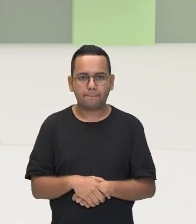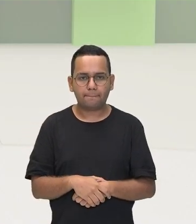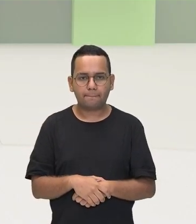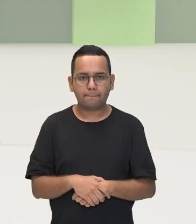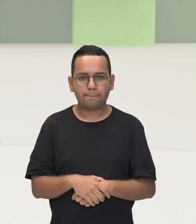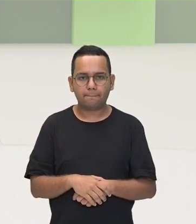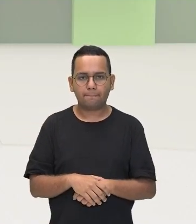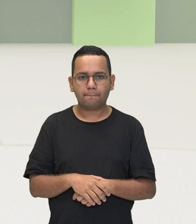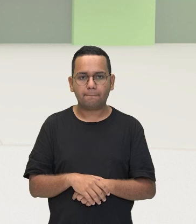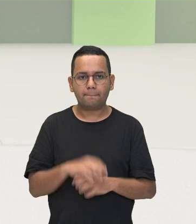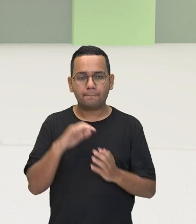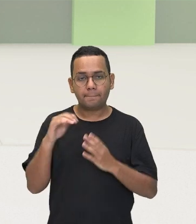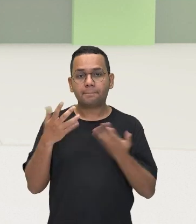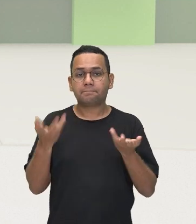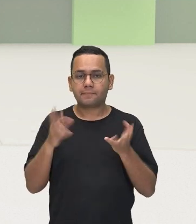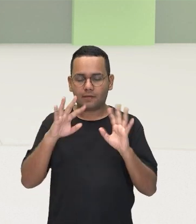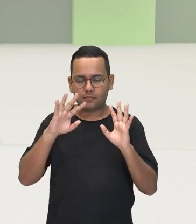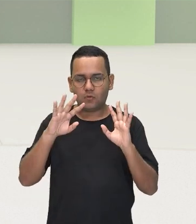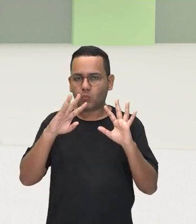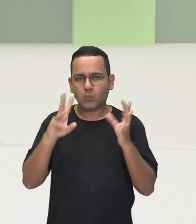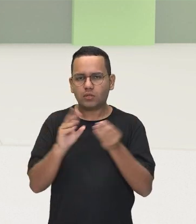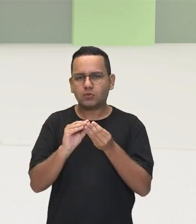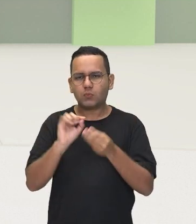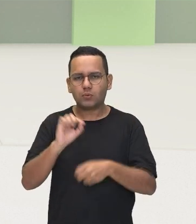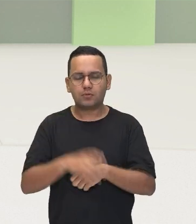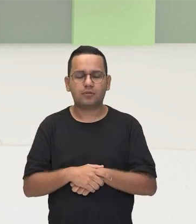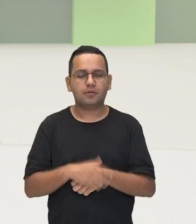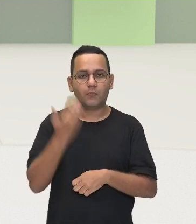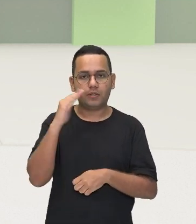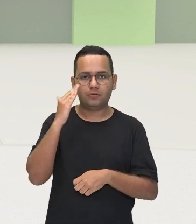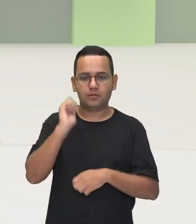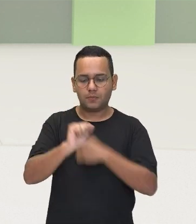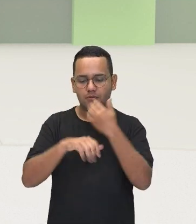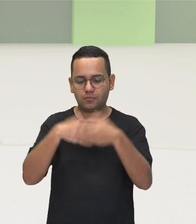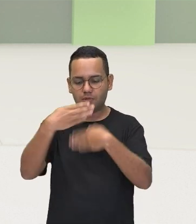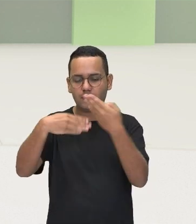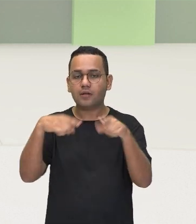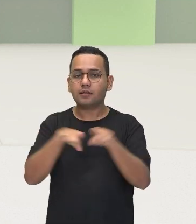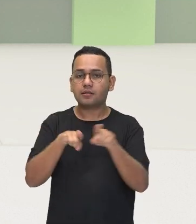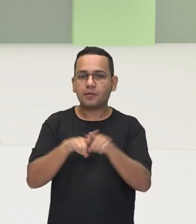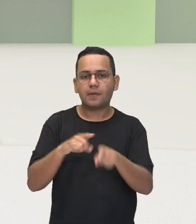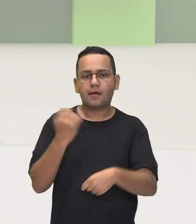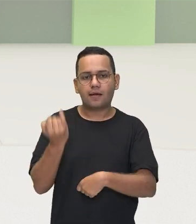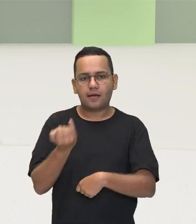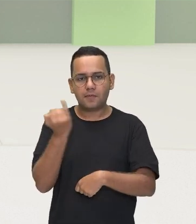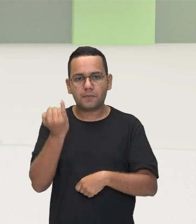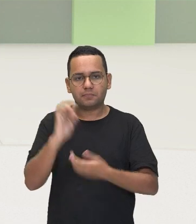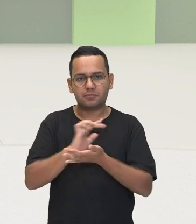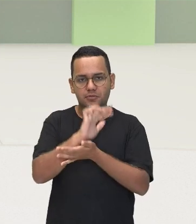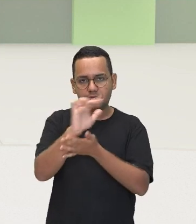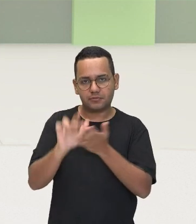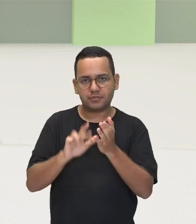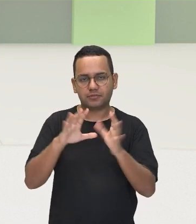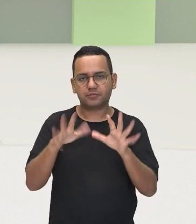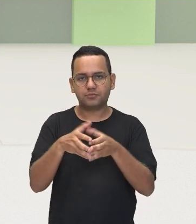aí toda essa compreensão sobre a evolução e a importância para a biodiversidade das